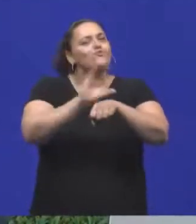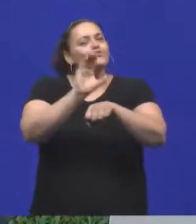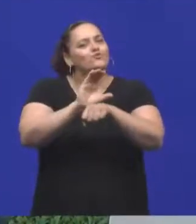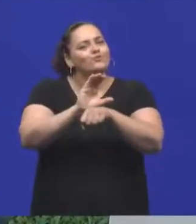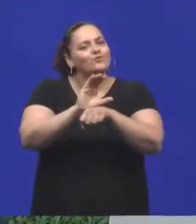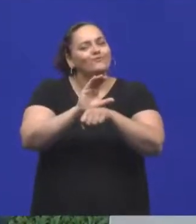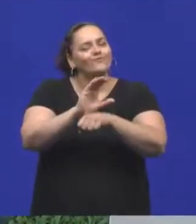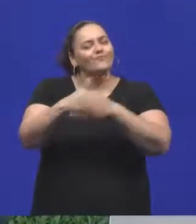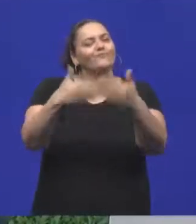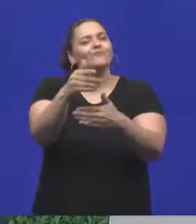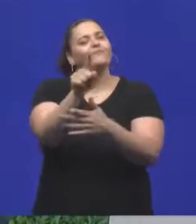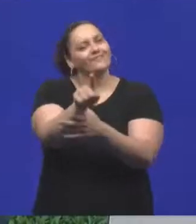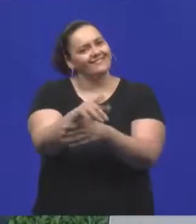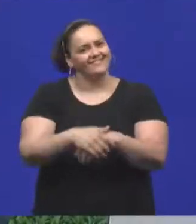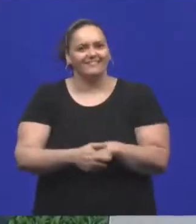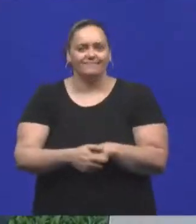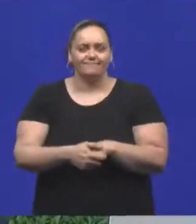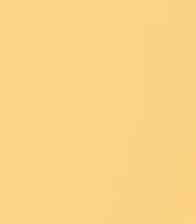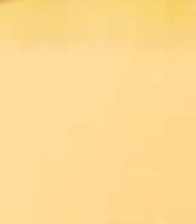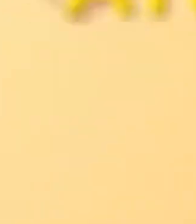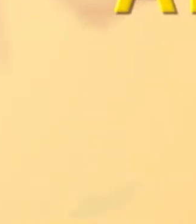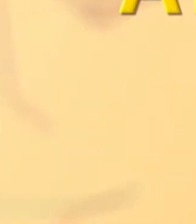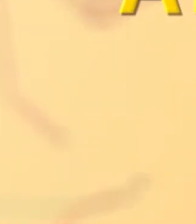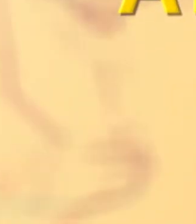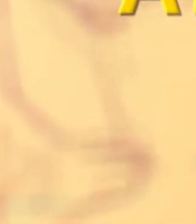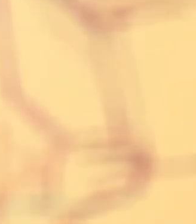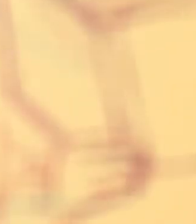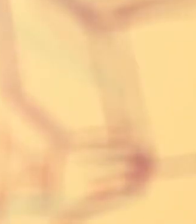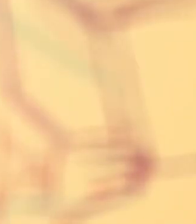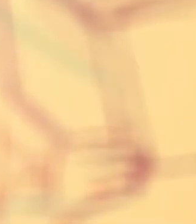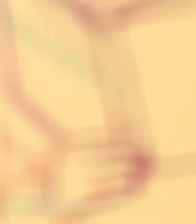curtir processos gerenciais e vai encontrar um negócio bacana